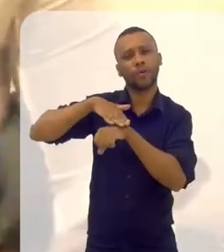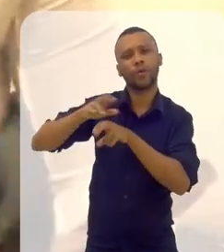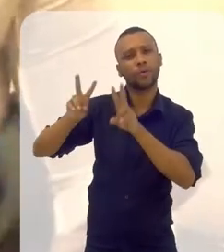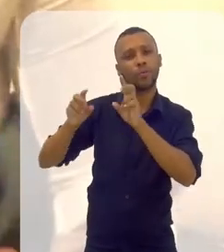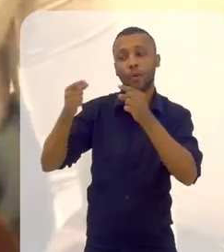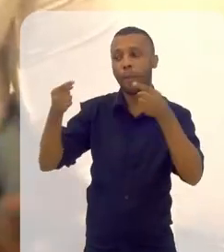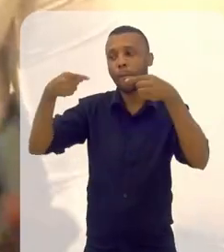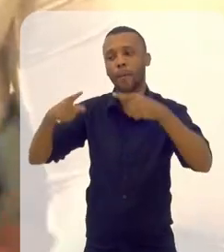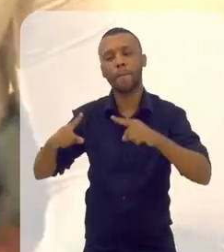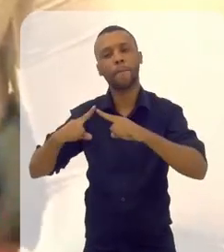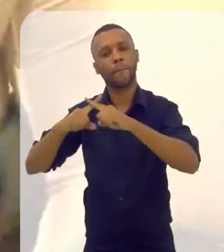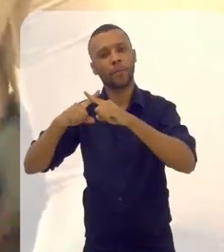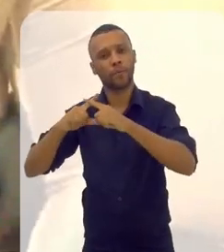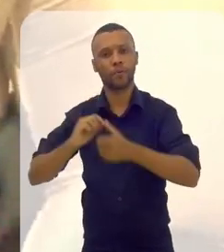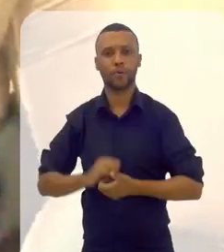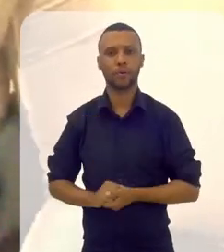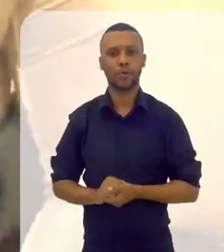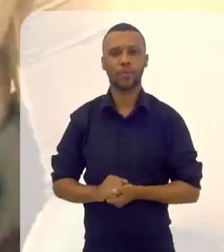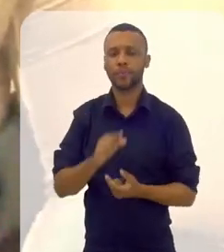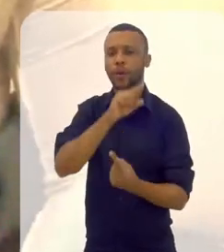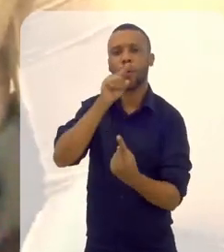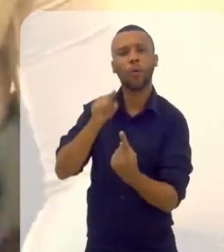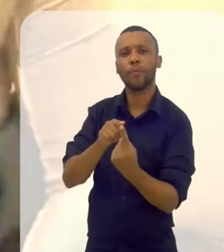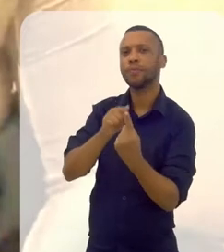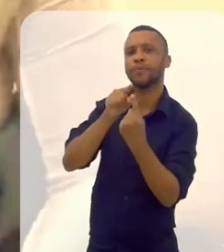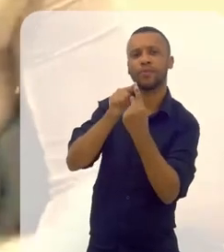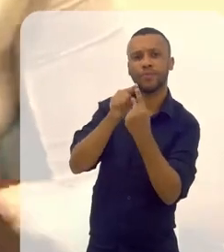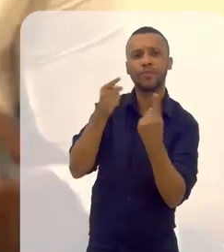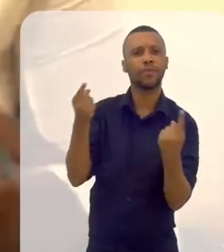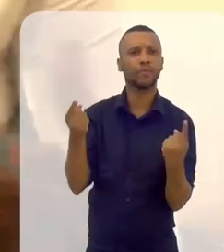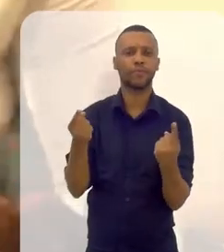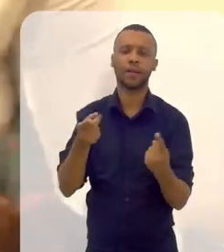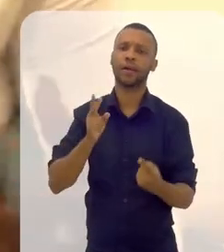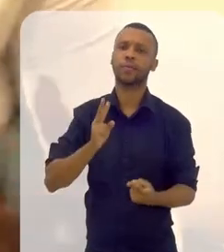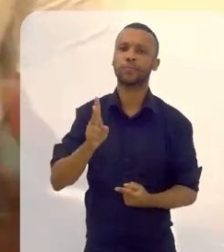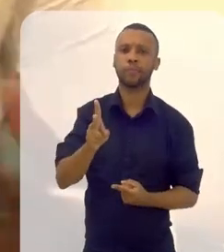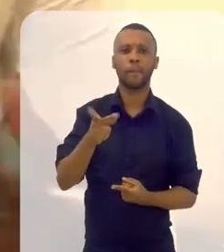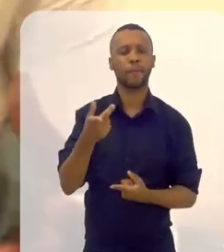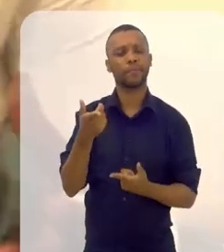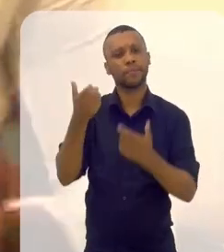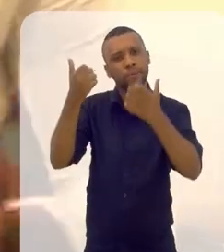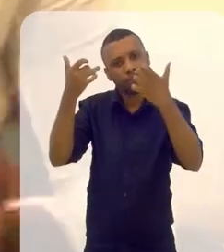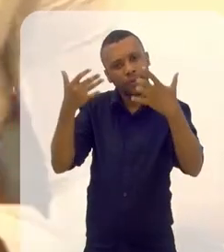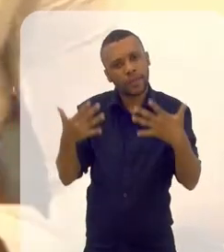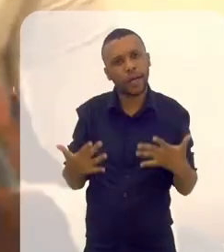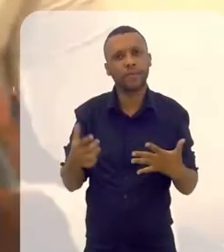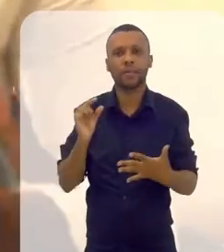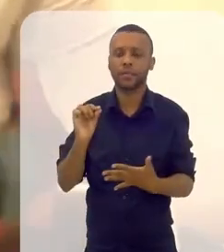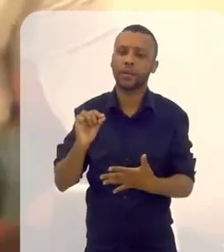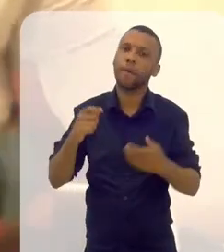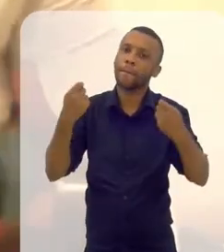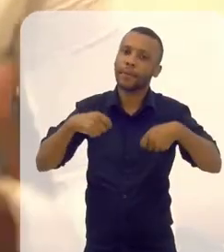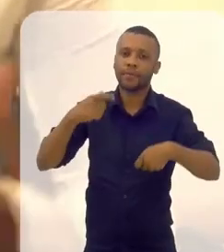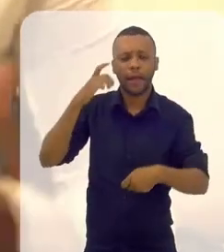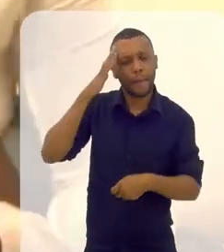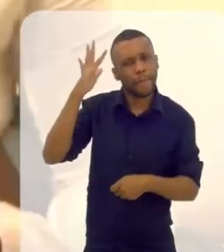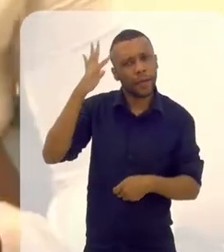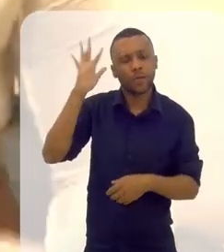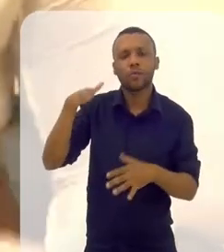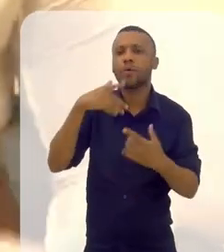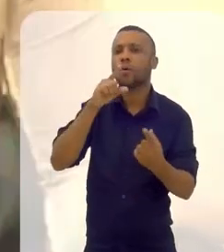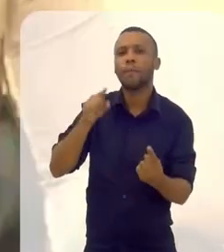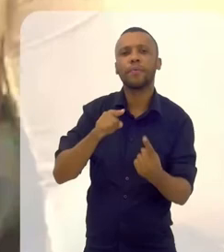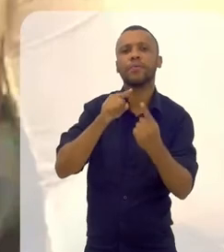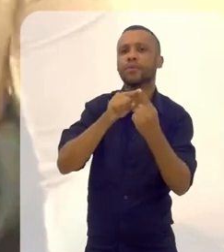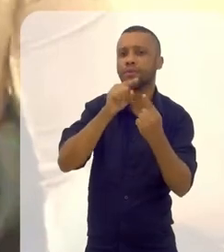sobre competitividade, sobre objetivo. Ela sempre me falava, tipo, eu tinha em mente qual era o meu